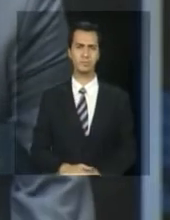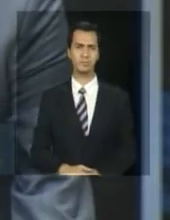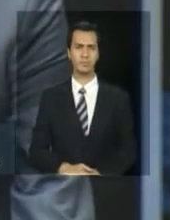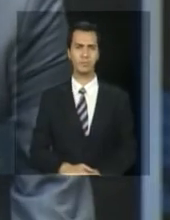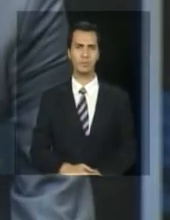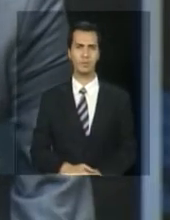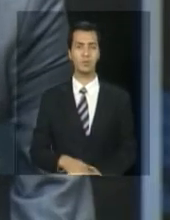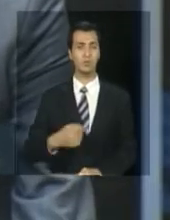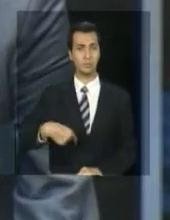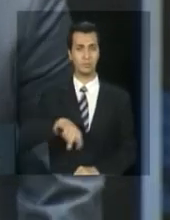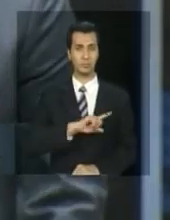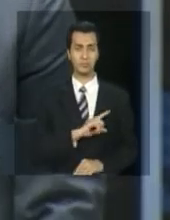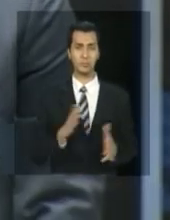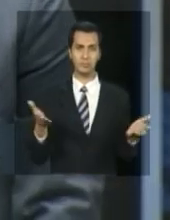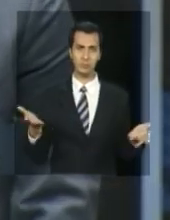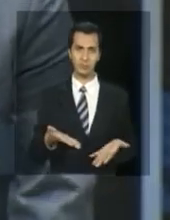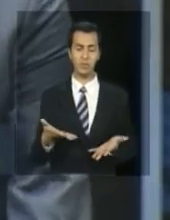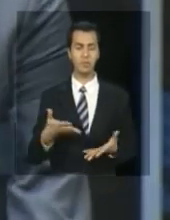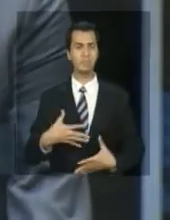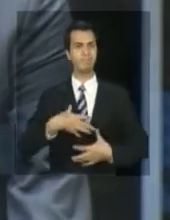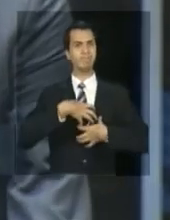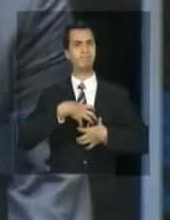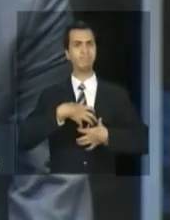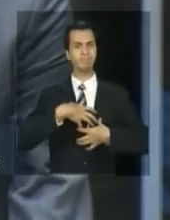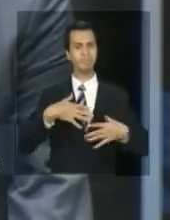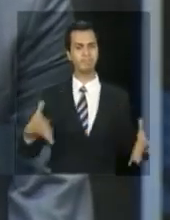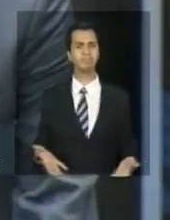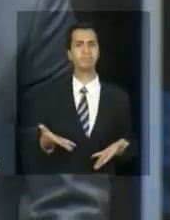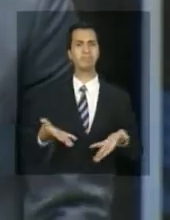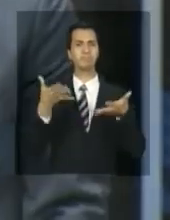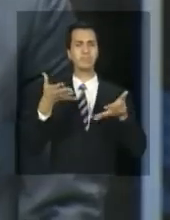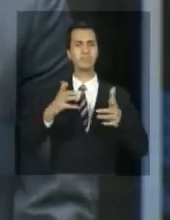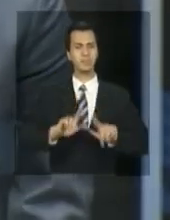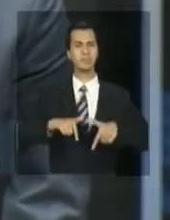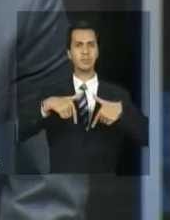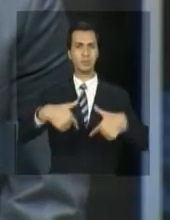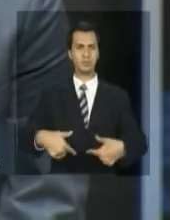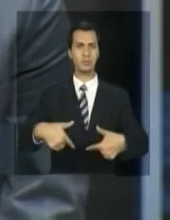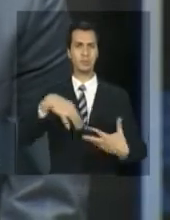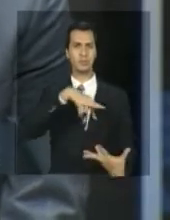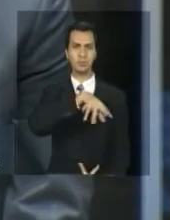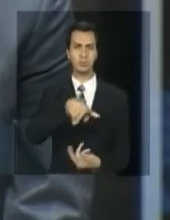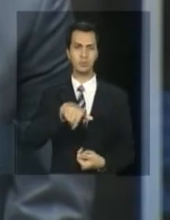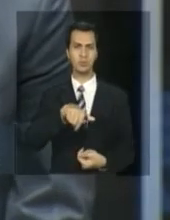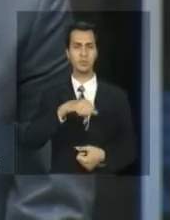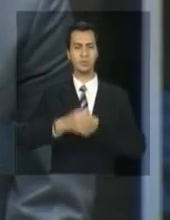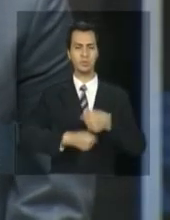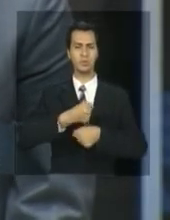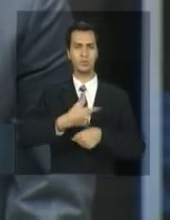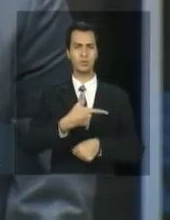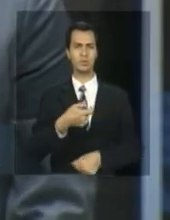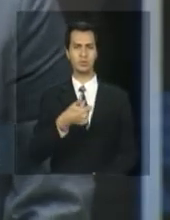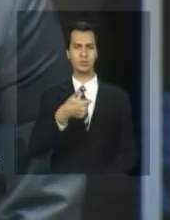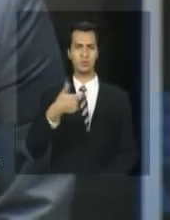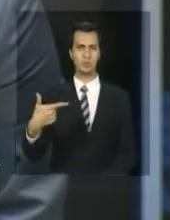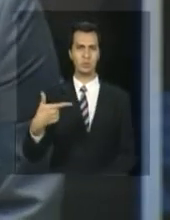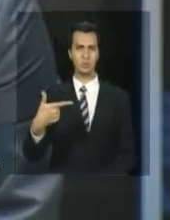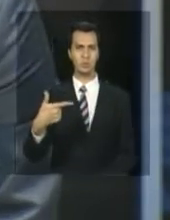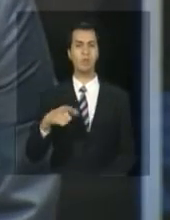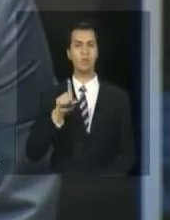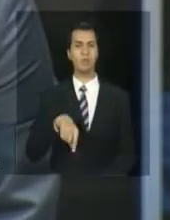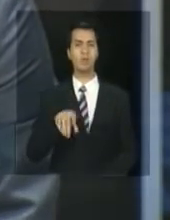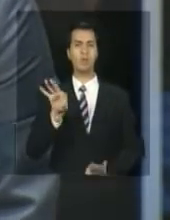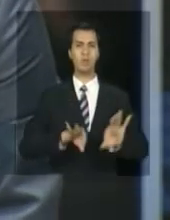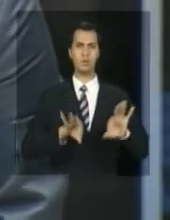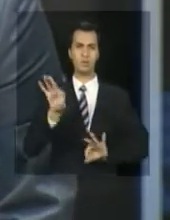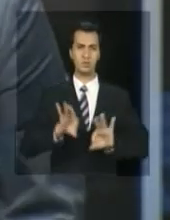Isso é o que nos move, nosso principal desafio multilateral em 2012, o de